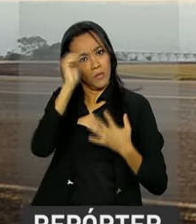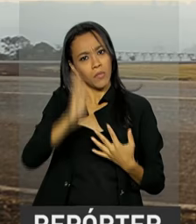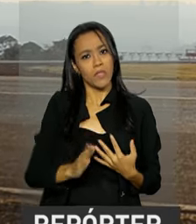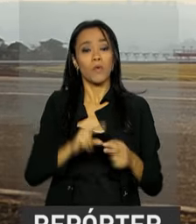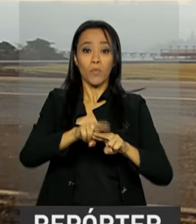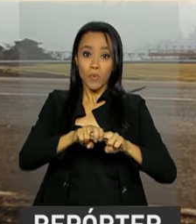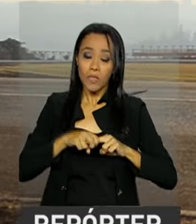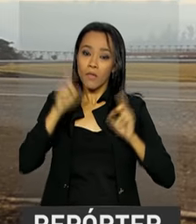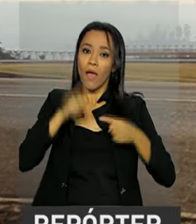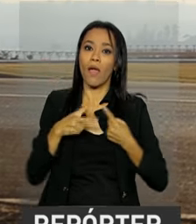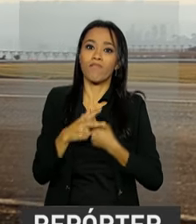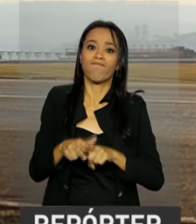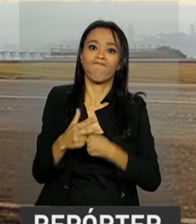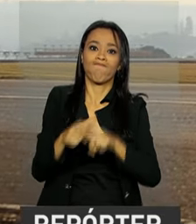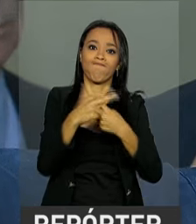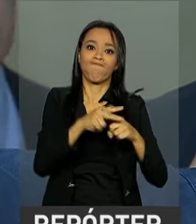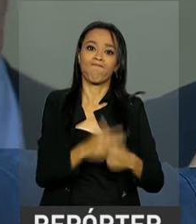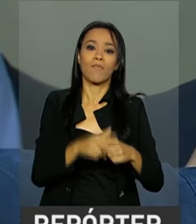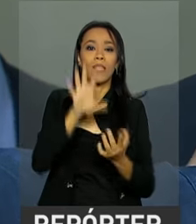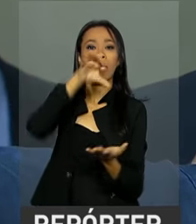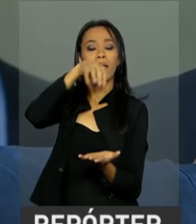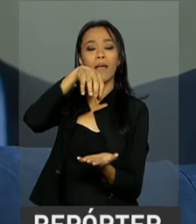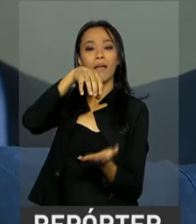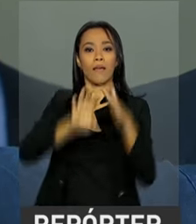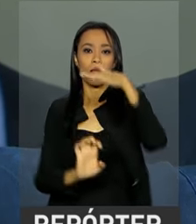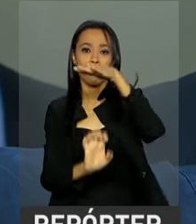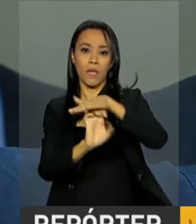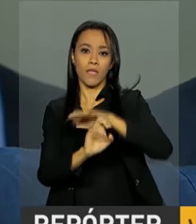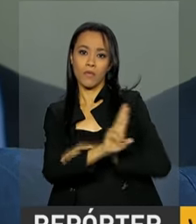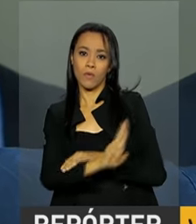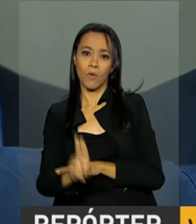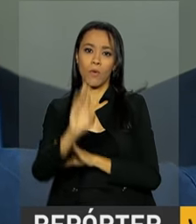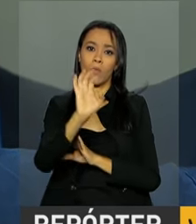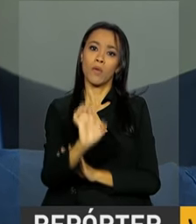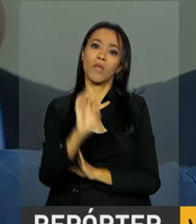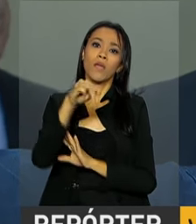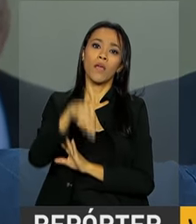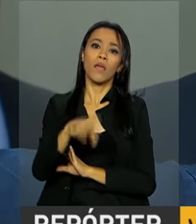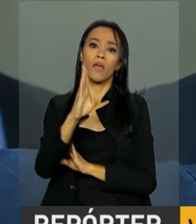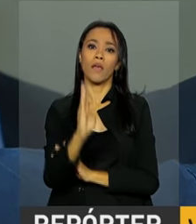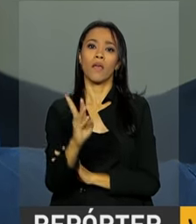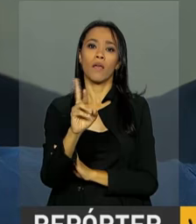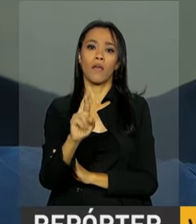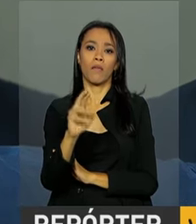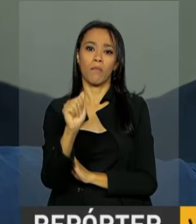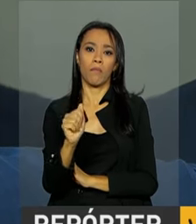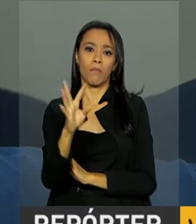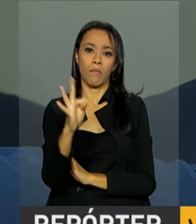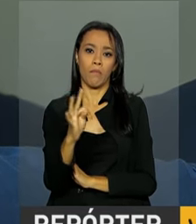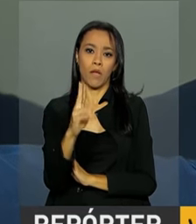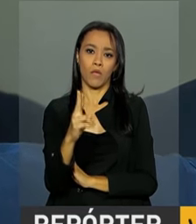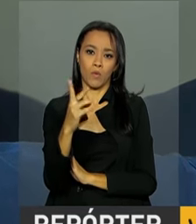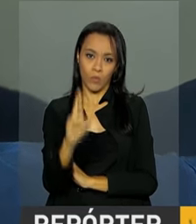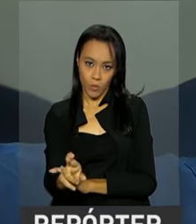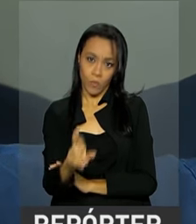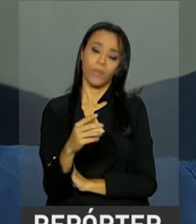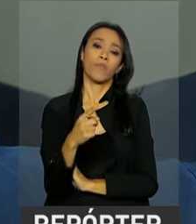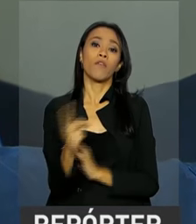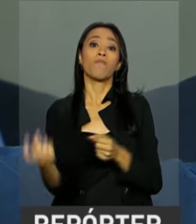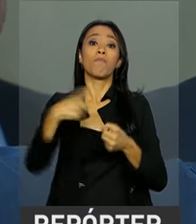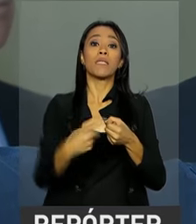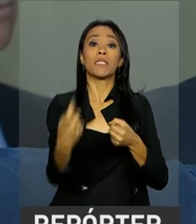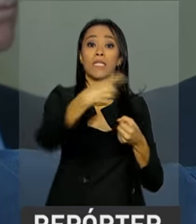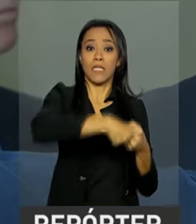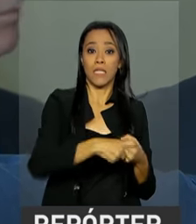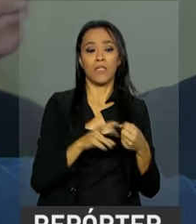a modernização da Embratur. Com isso, nós estaremos aptos a competir internacionalmente e fazer parcerias com o